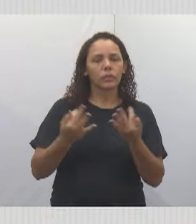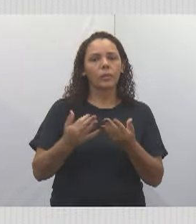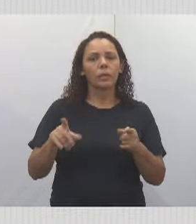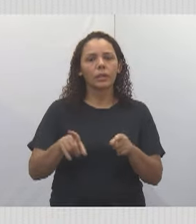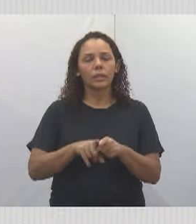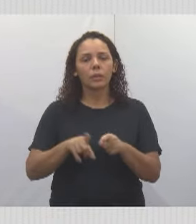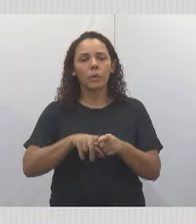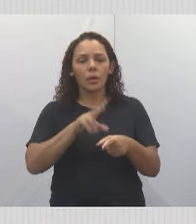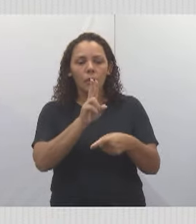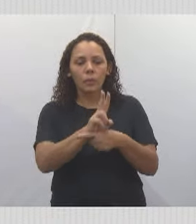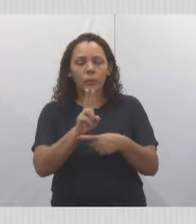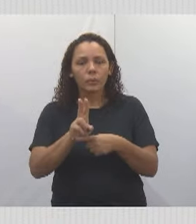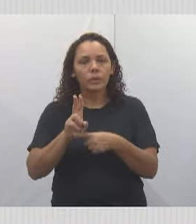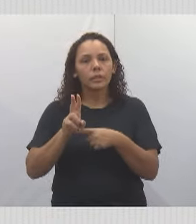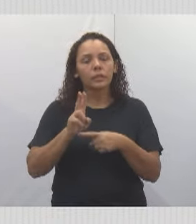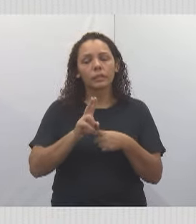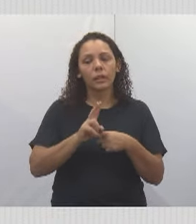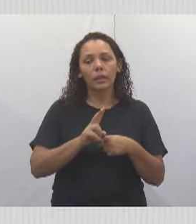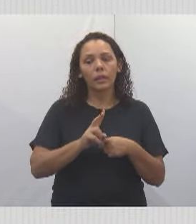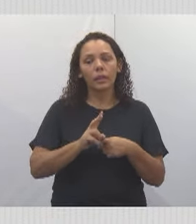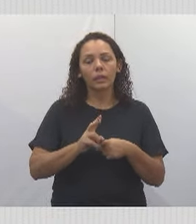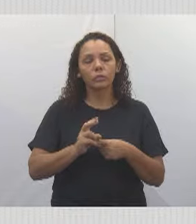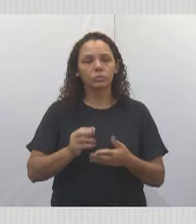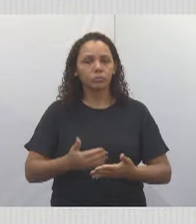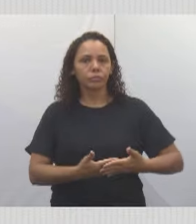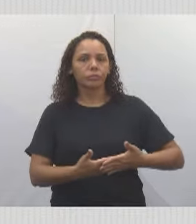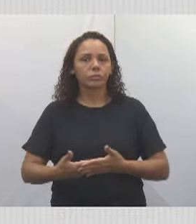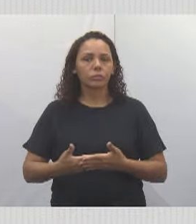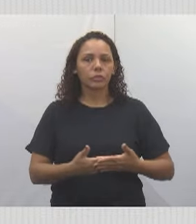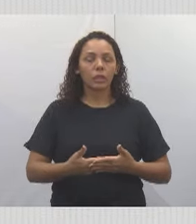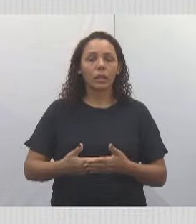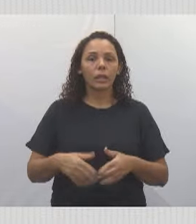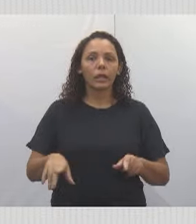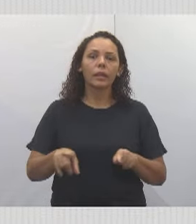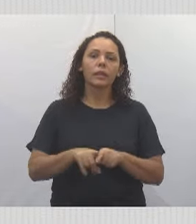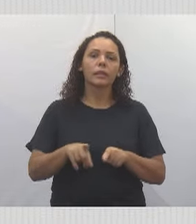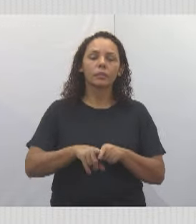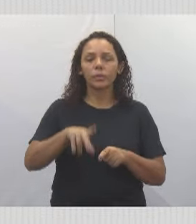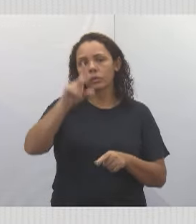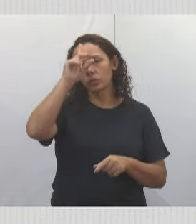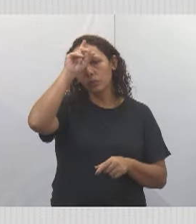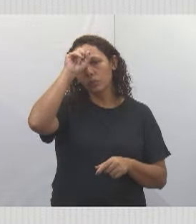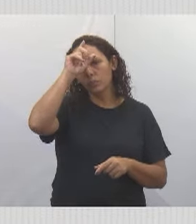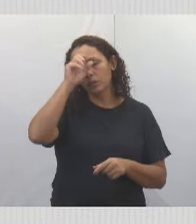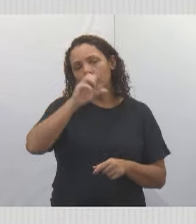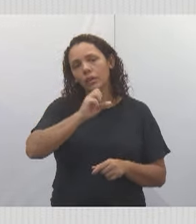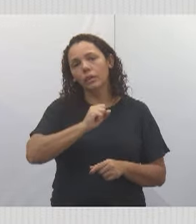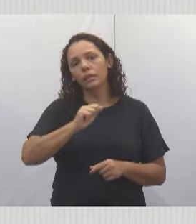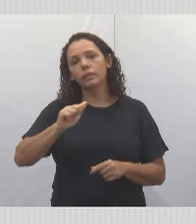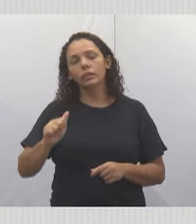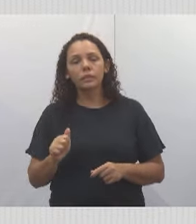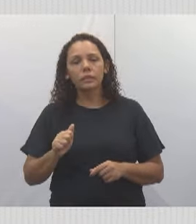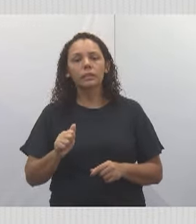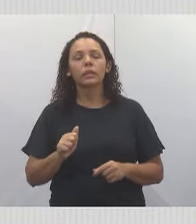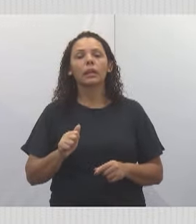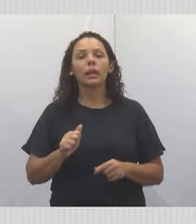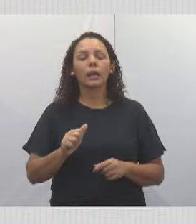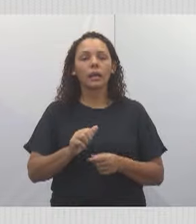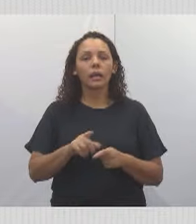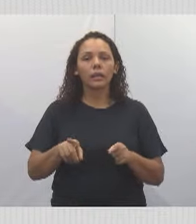de cuidado materno-infantil, principalmente com mudanças de fluxo no Hospital São Francisco e também o monitoramento